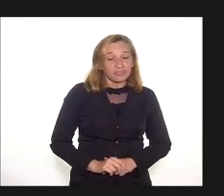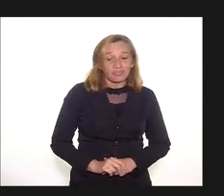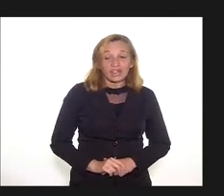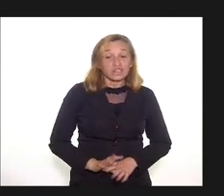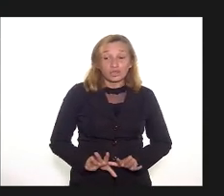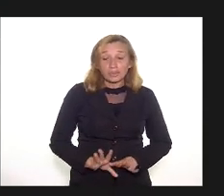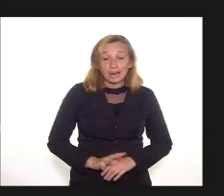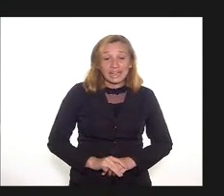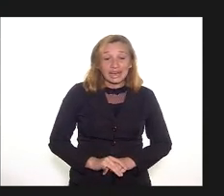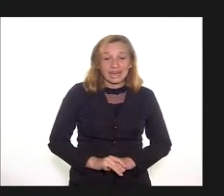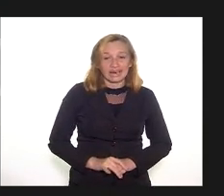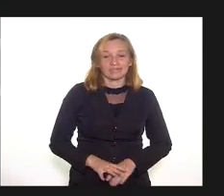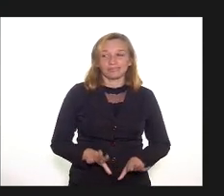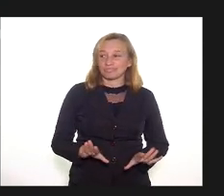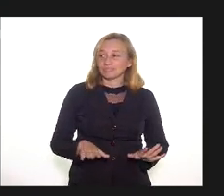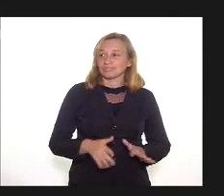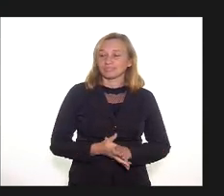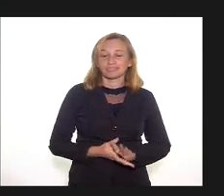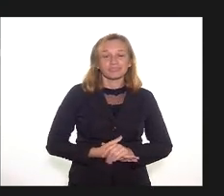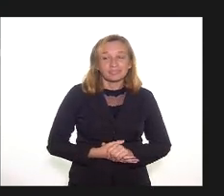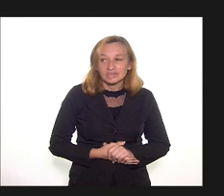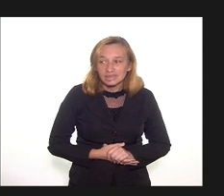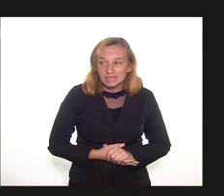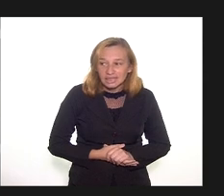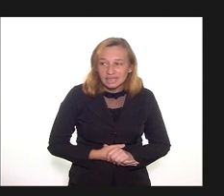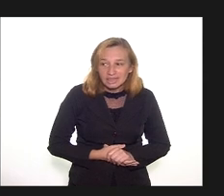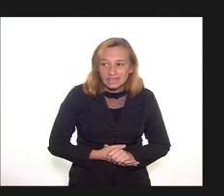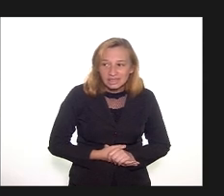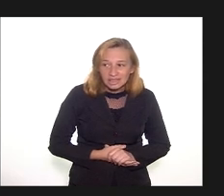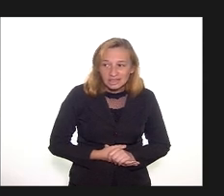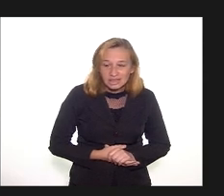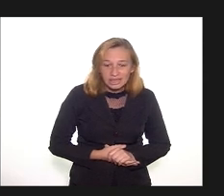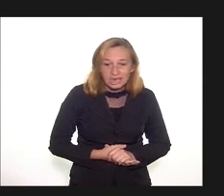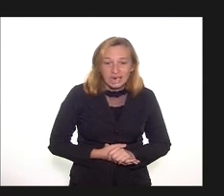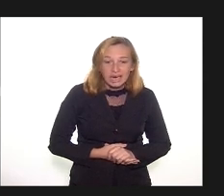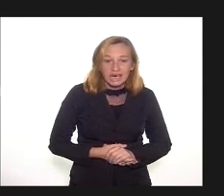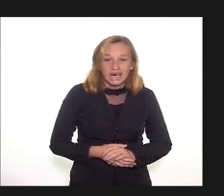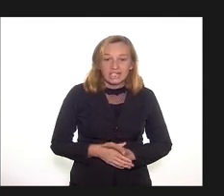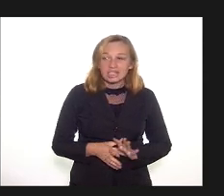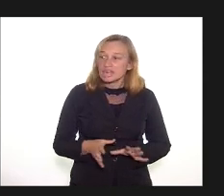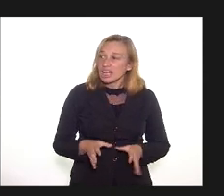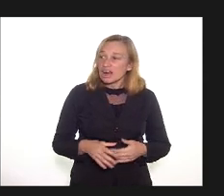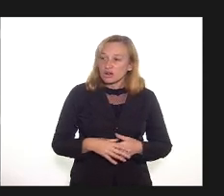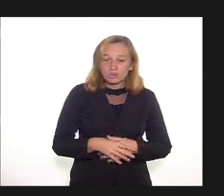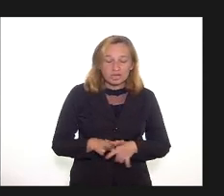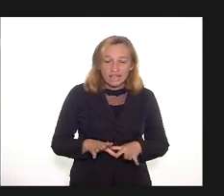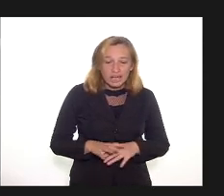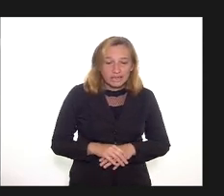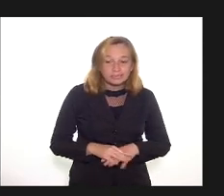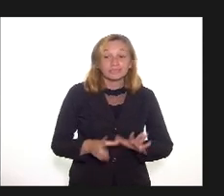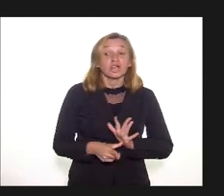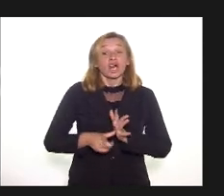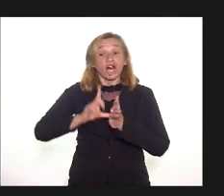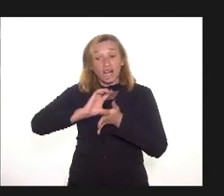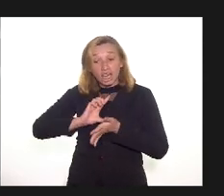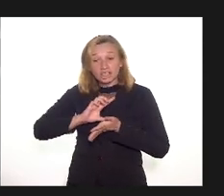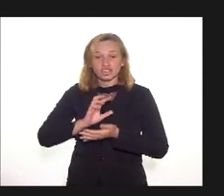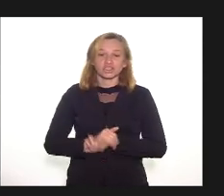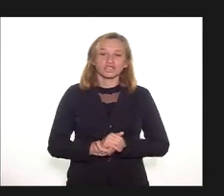nas suas aparições milagrosas lá em Fátima e antes de